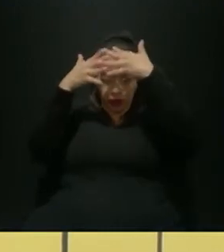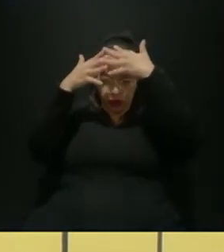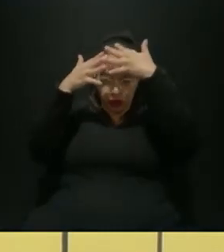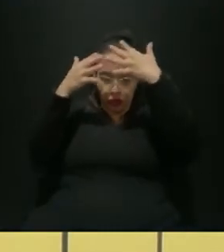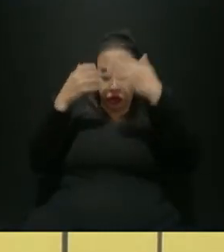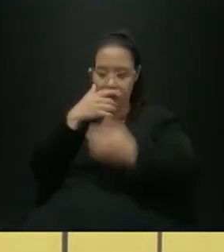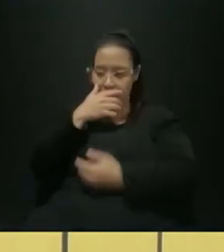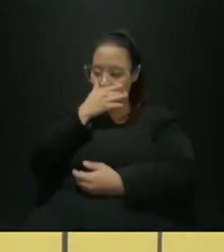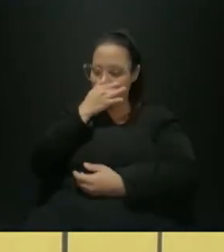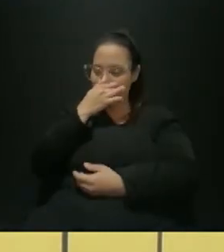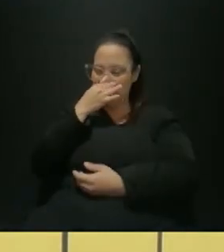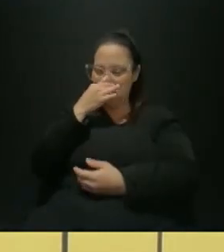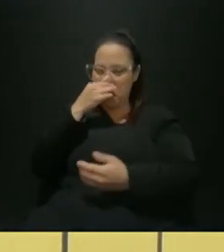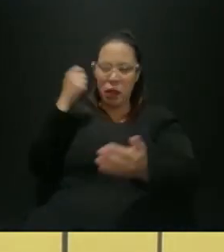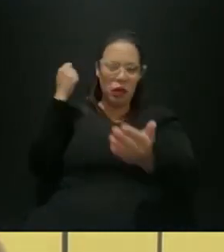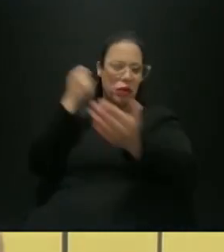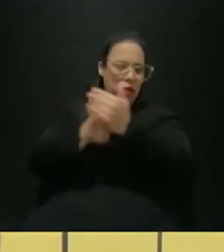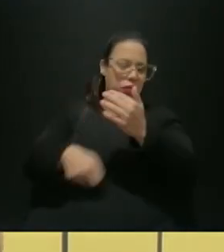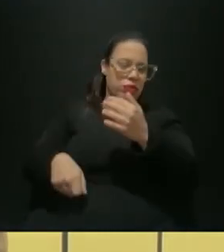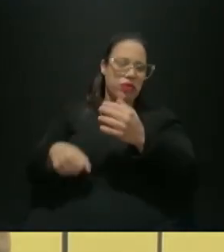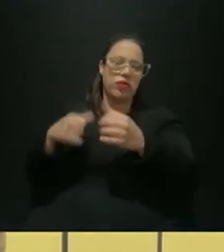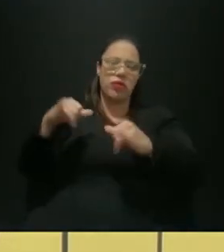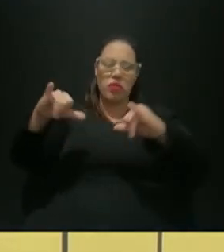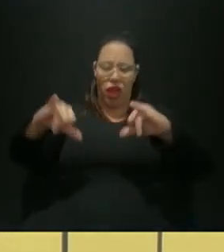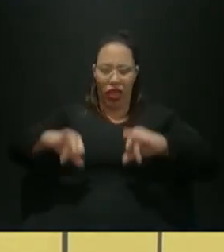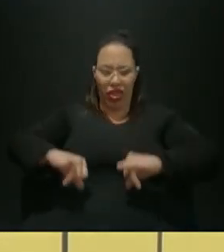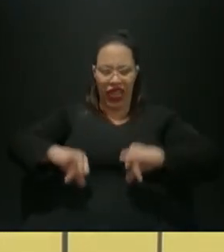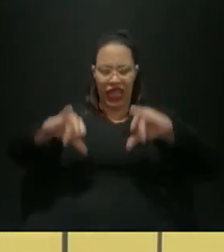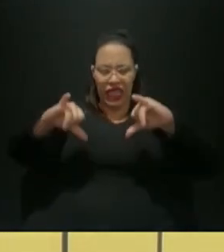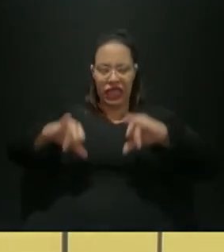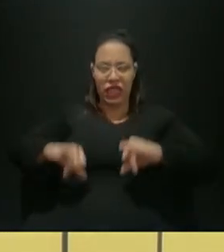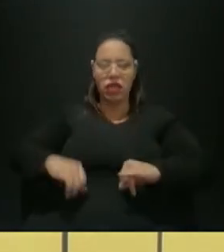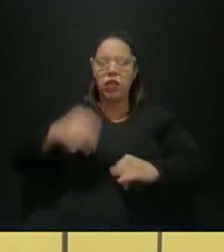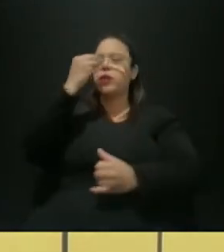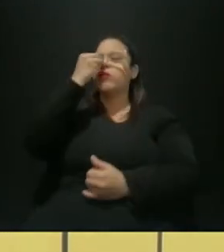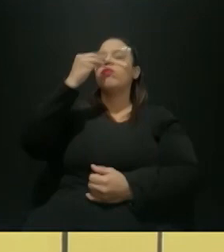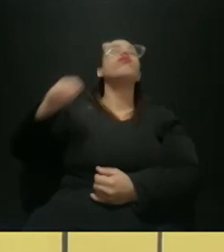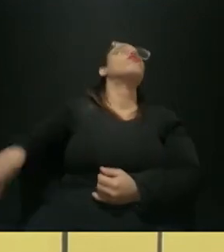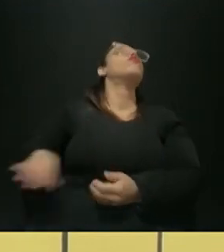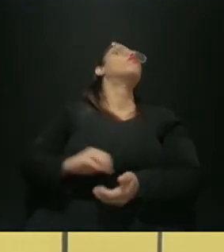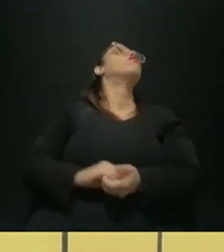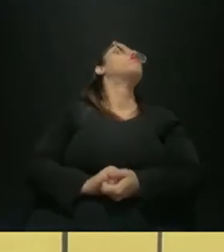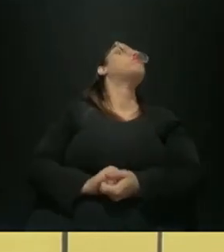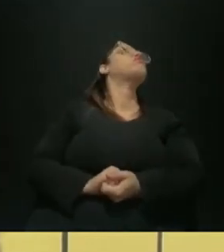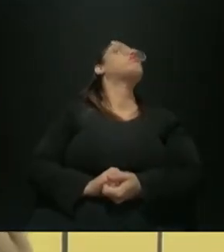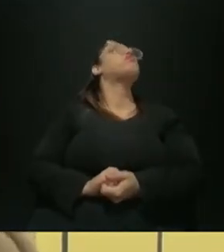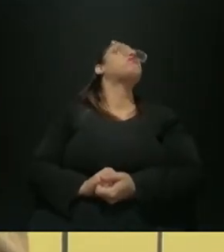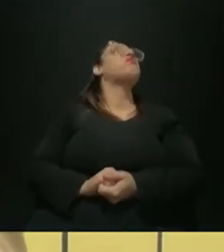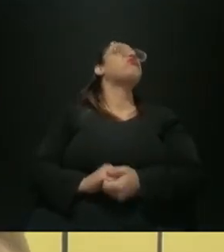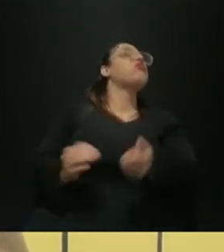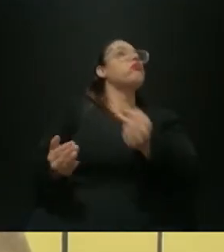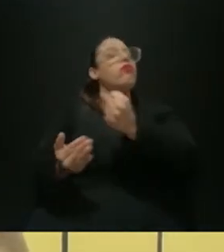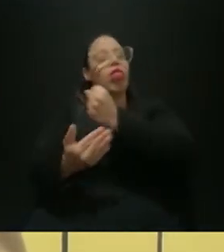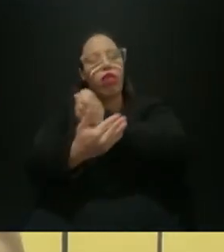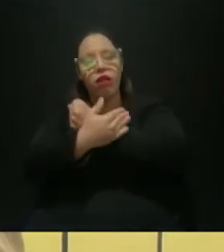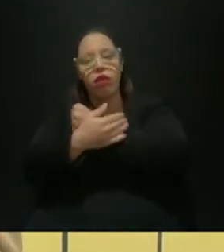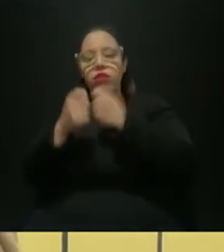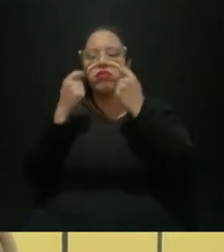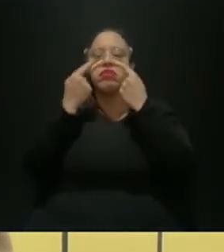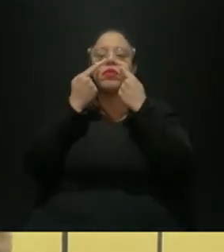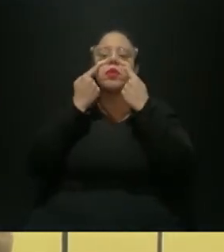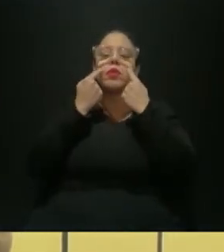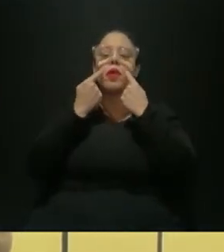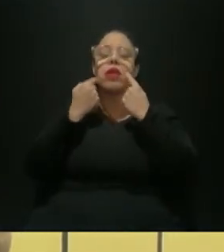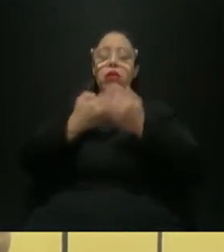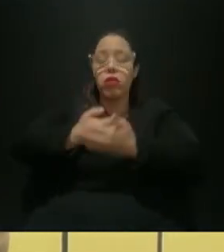por sofrimento psíquico. Crianças abandonadas, crianças que não são bem acolhidas, crianças que não choram e não têm colo,